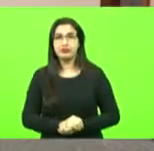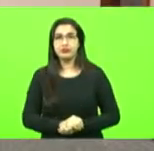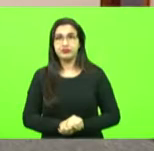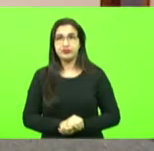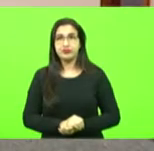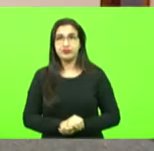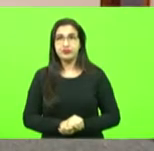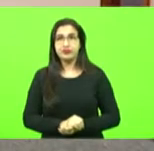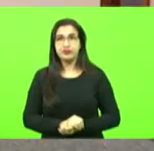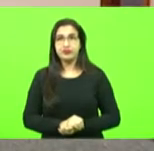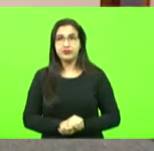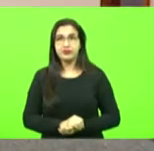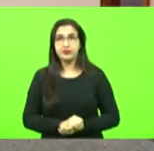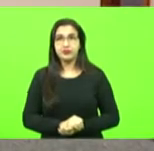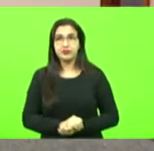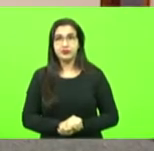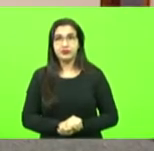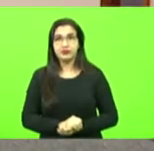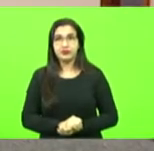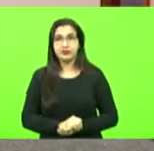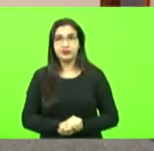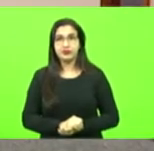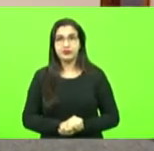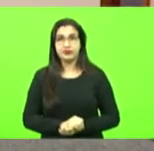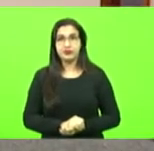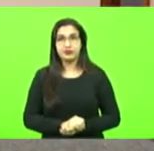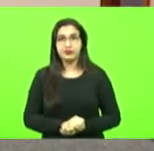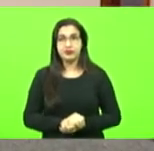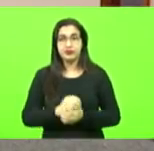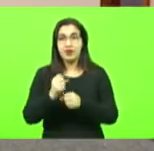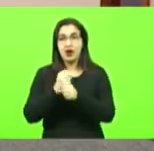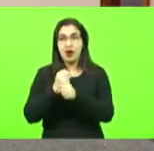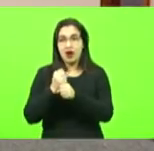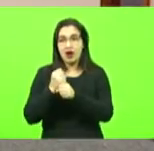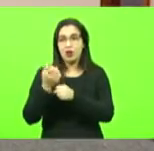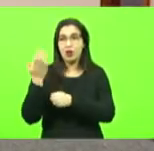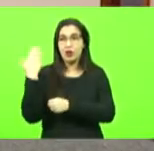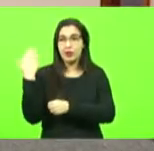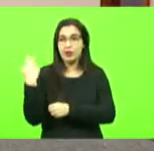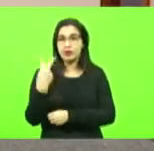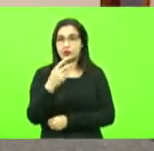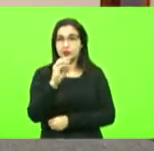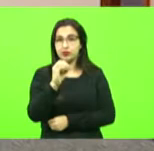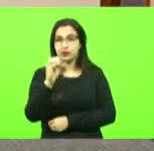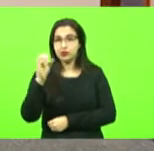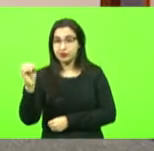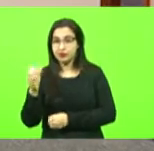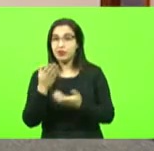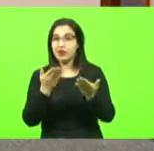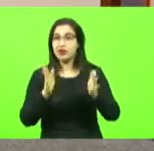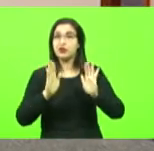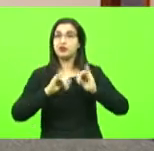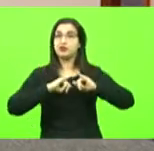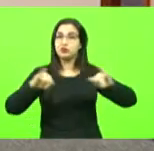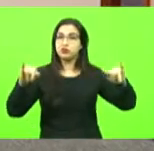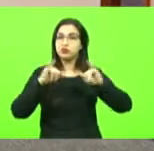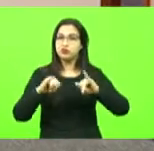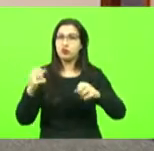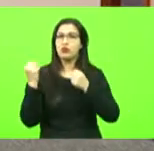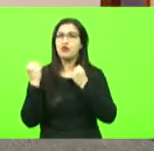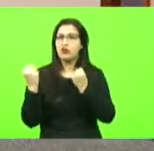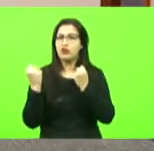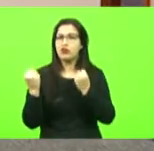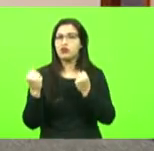a morte! Já nos anos 2000, os atingidos passaram a denunciar com mais força que a